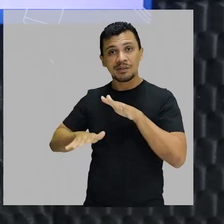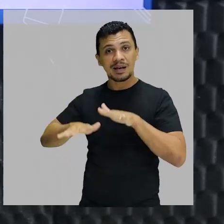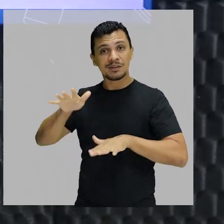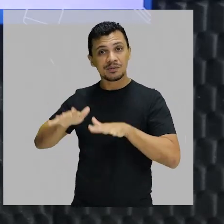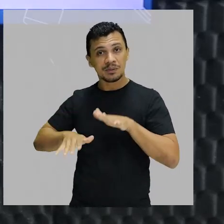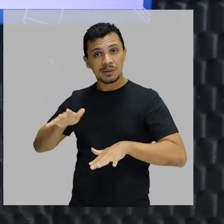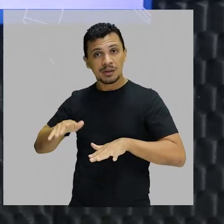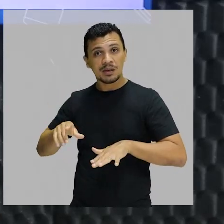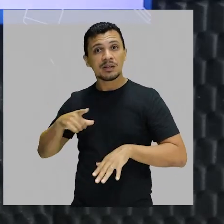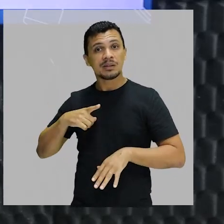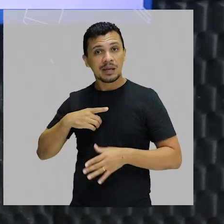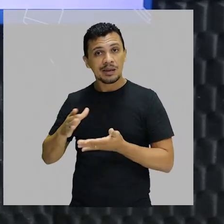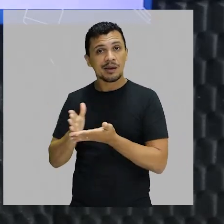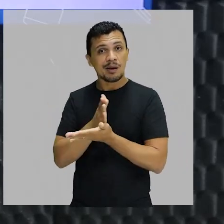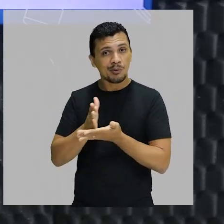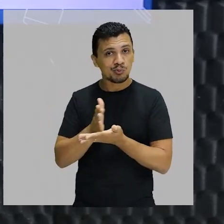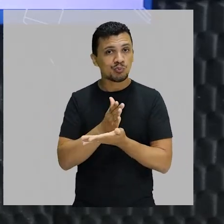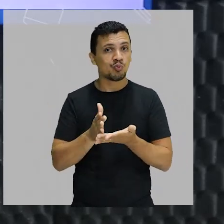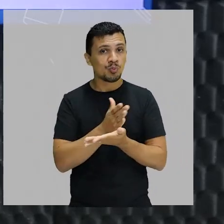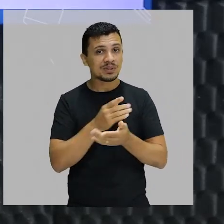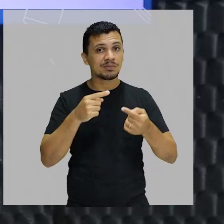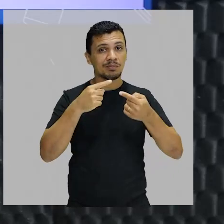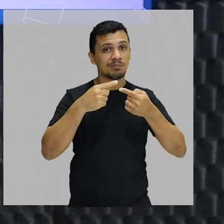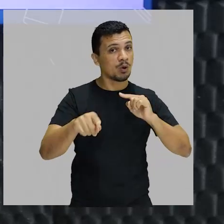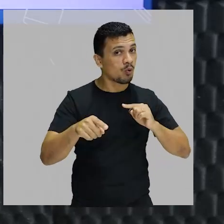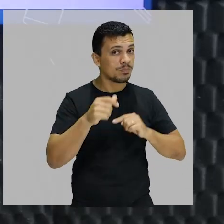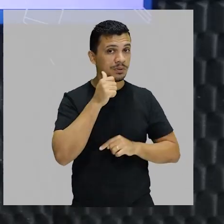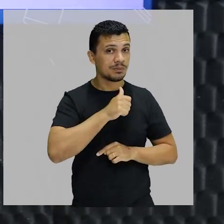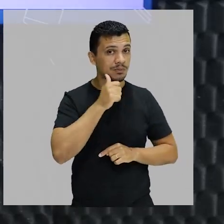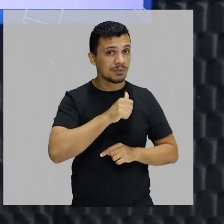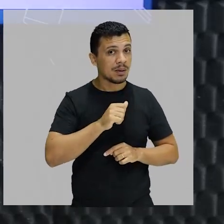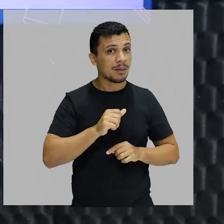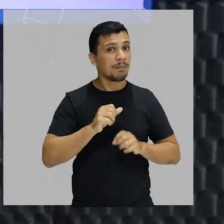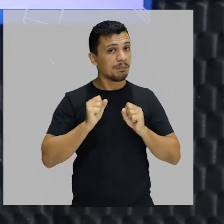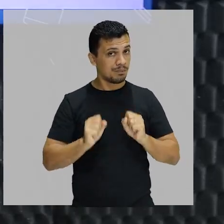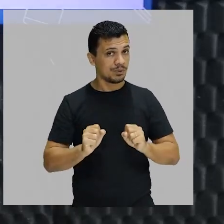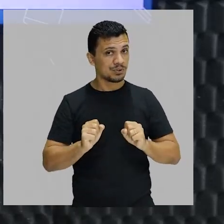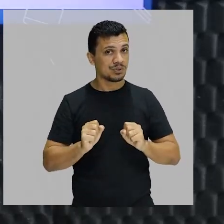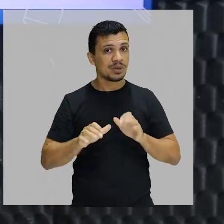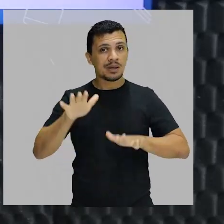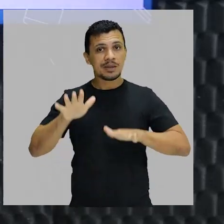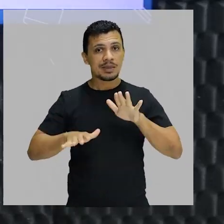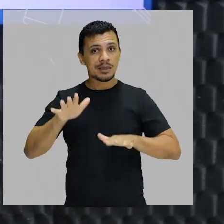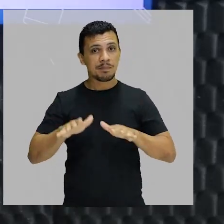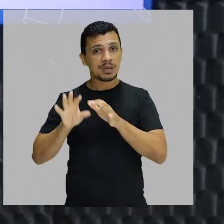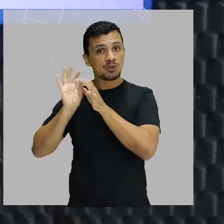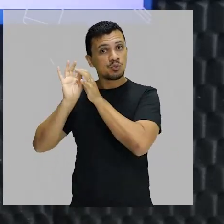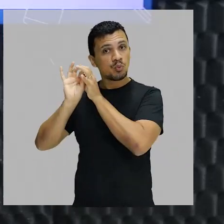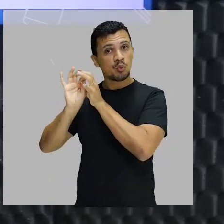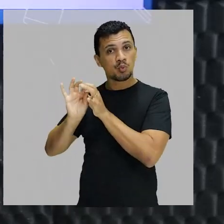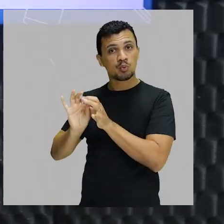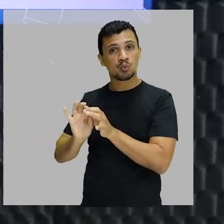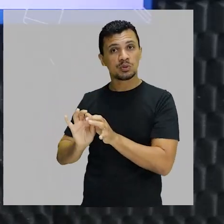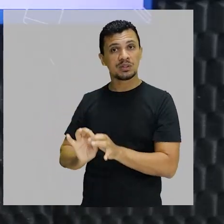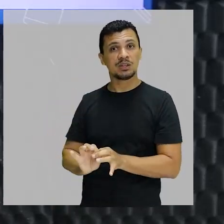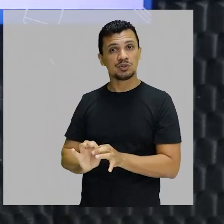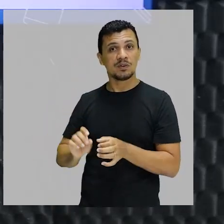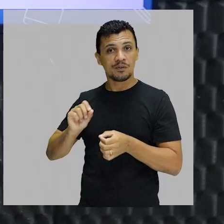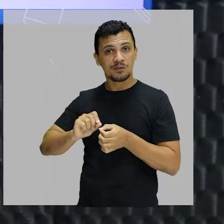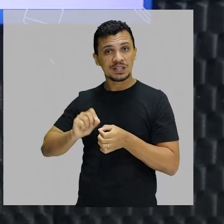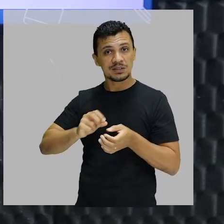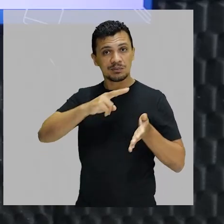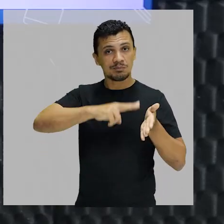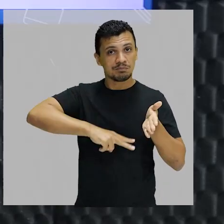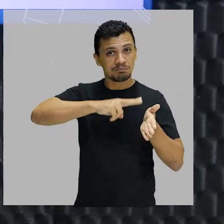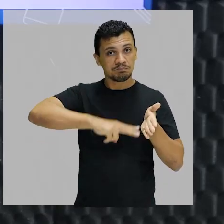podem haver algumas exceções raríssimas, mas pode. Tudo vai depender do contexto que você está fazendo a sua